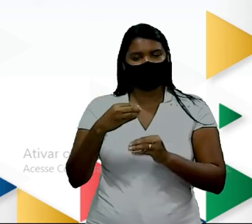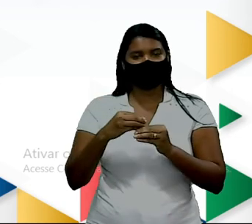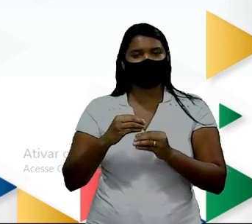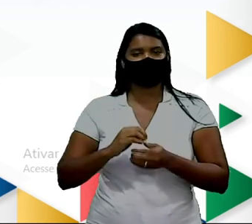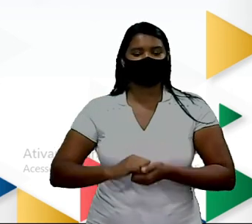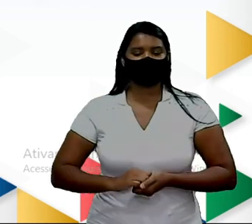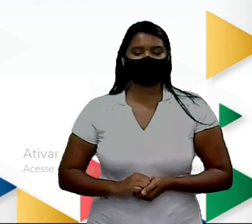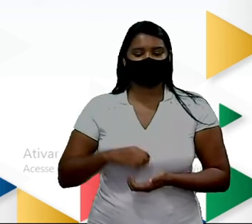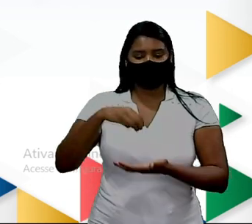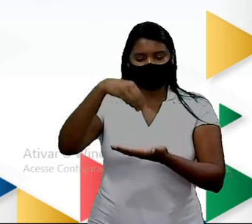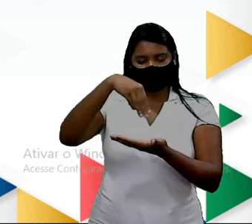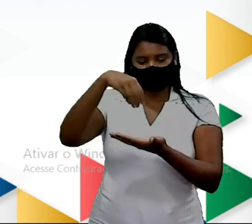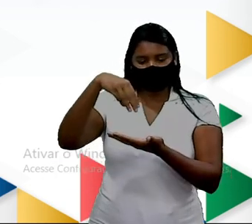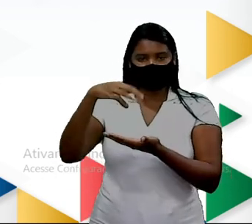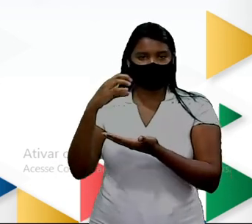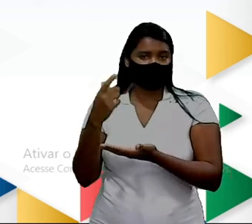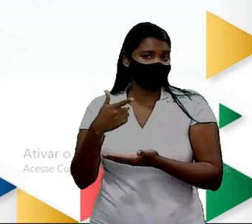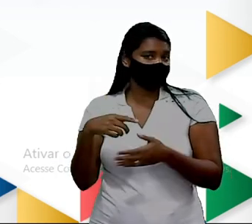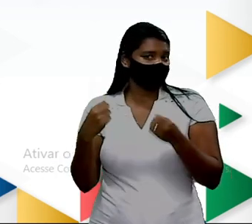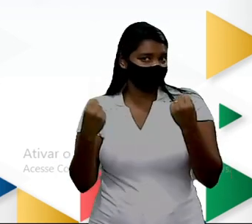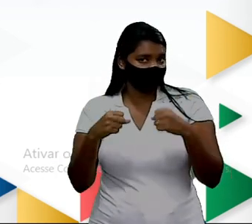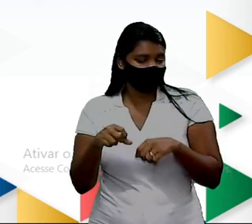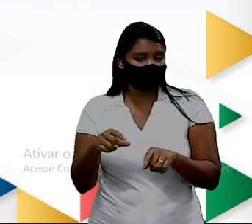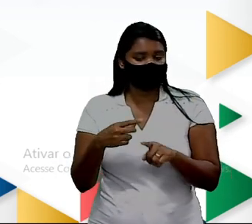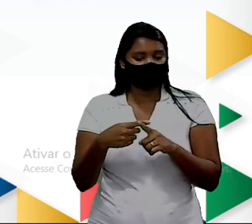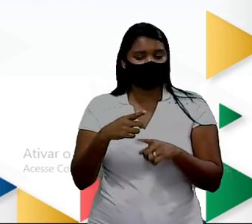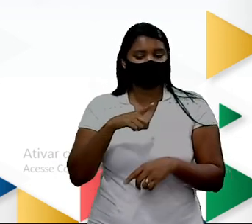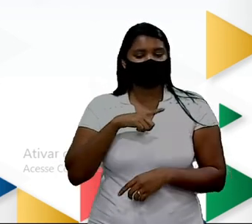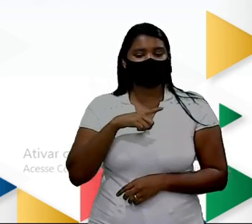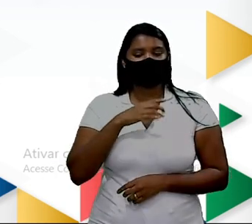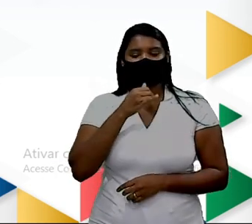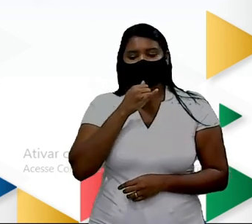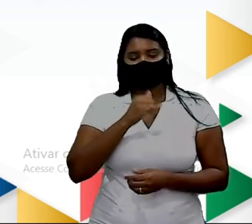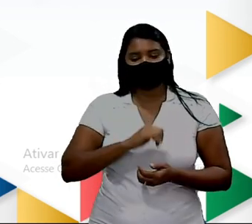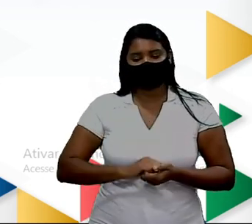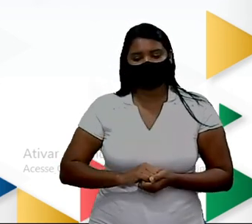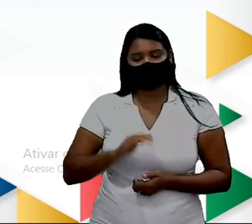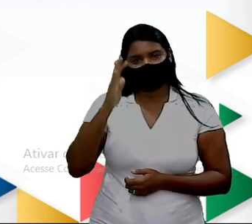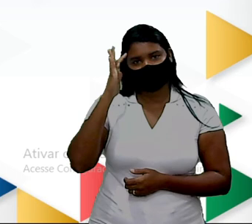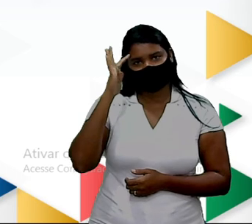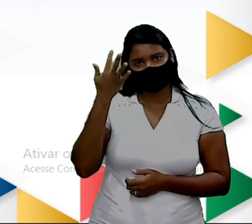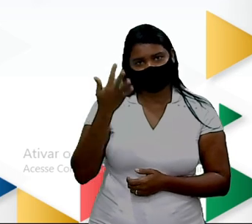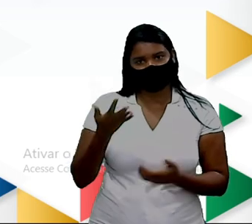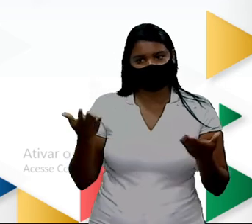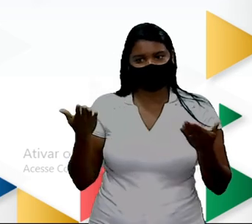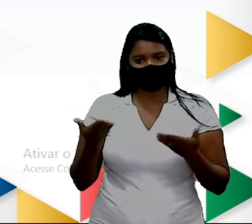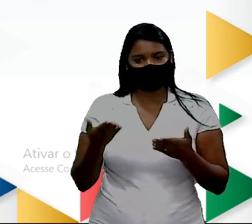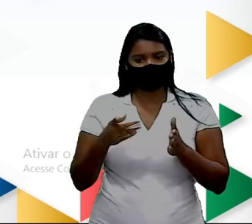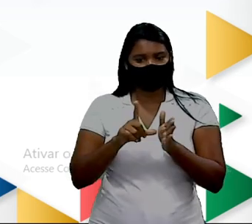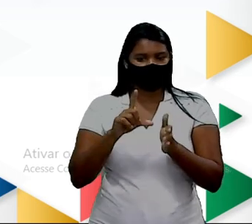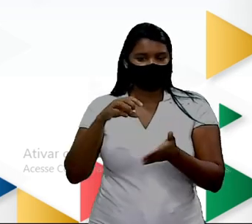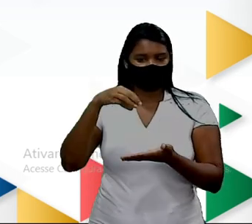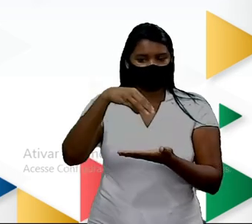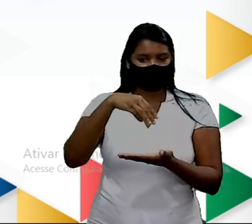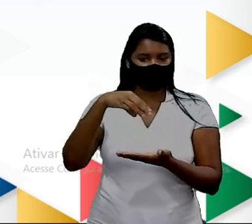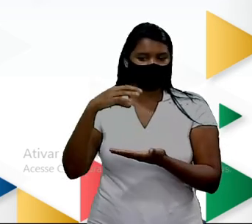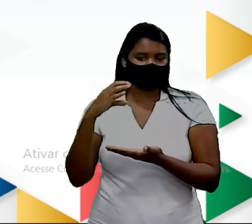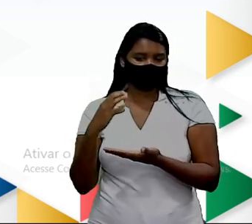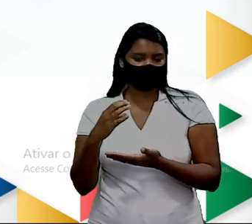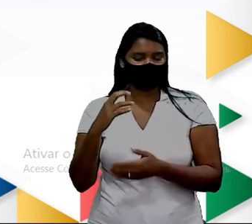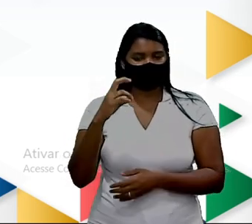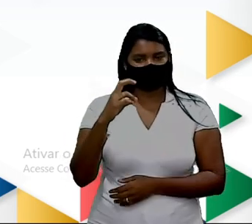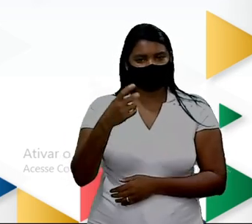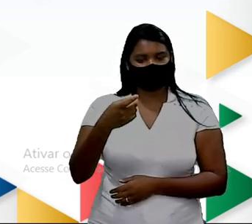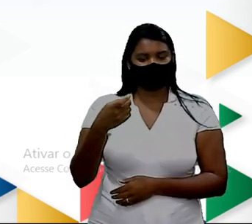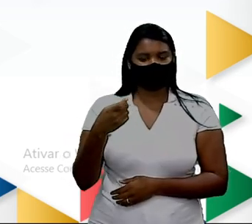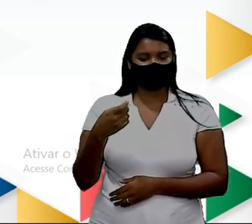Bom, MMC nem precisa, porque eu tenho... eu posso resolver de imediato, antes do MMC, 5x sobre